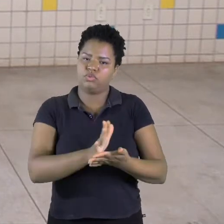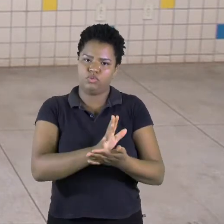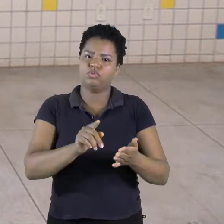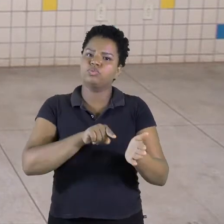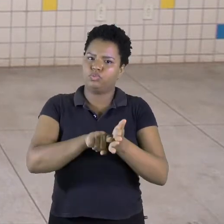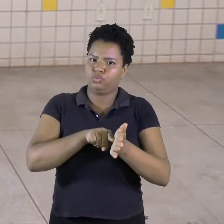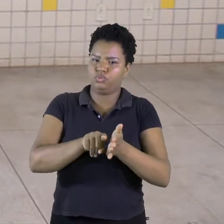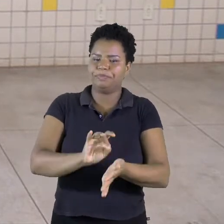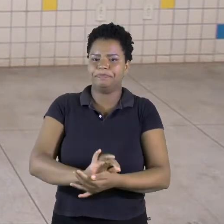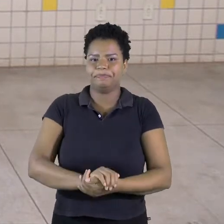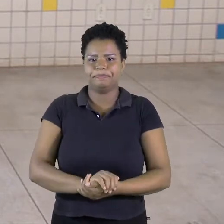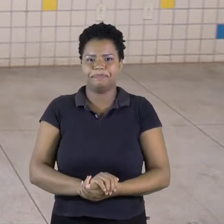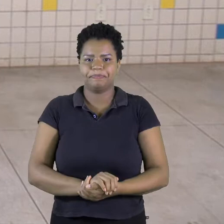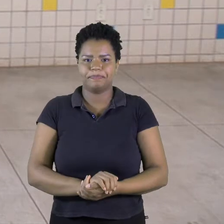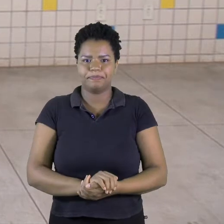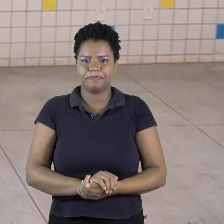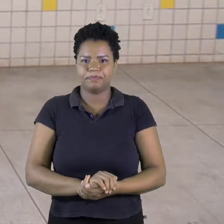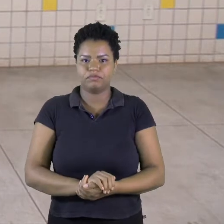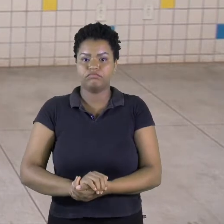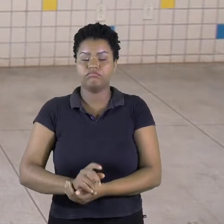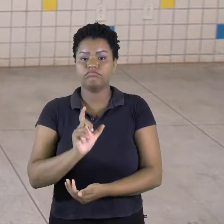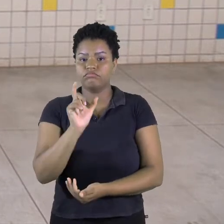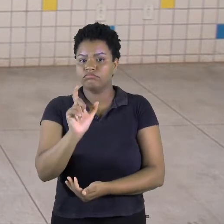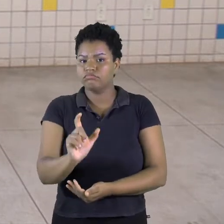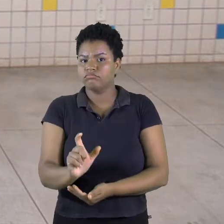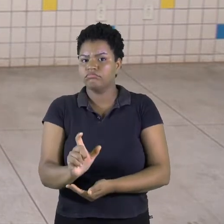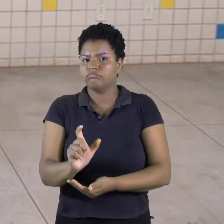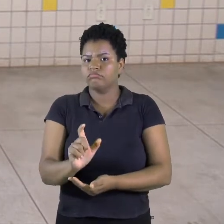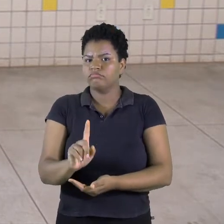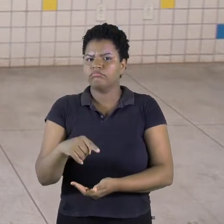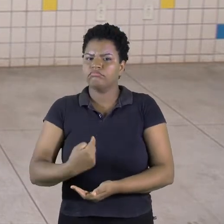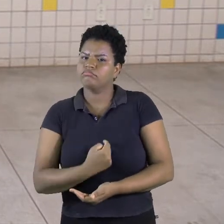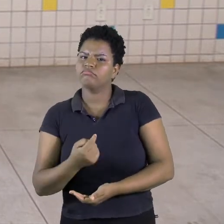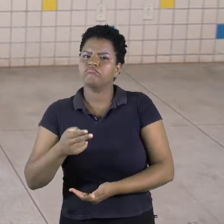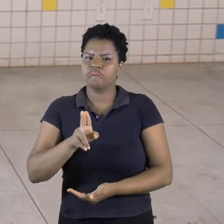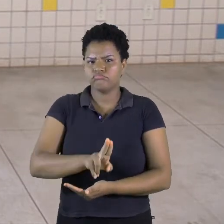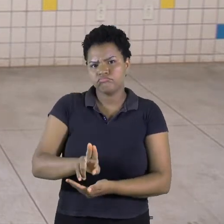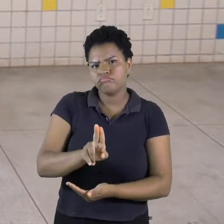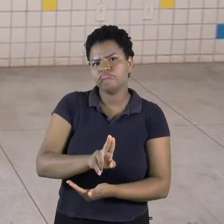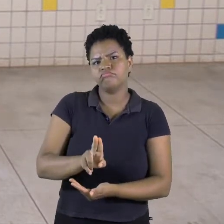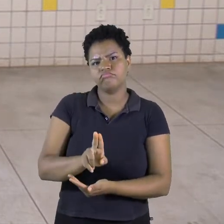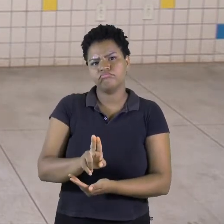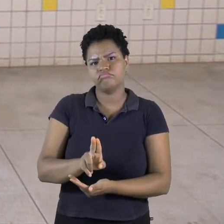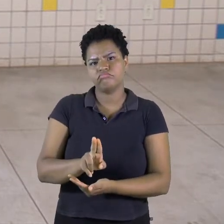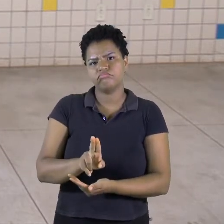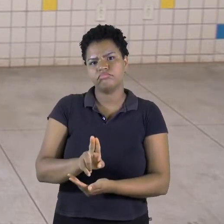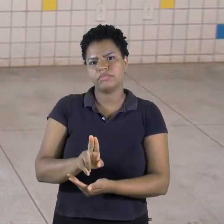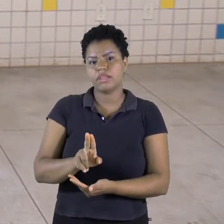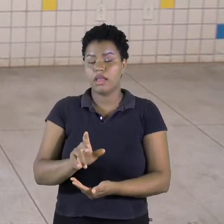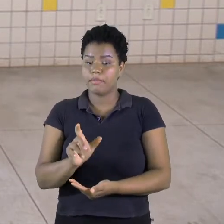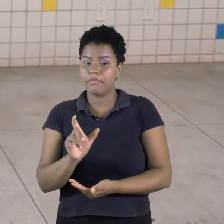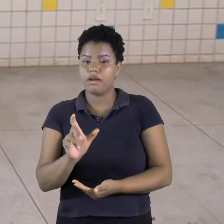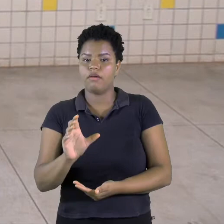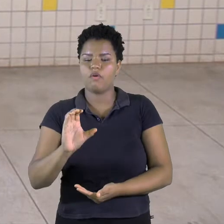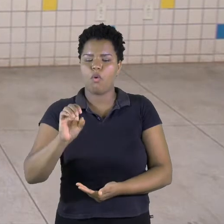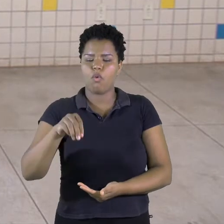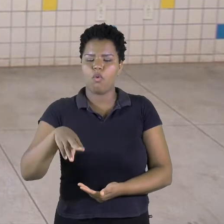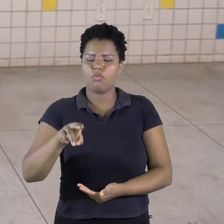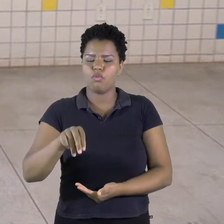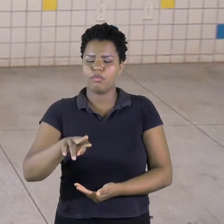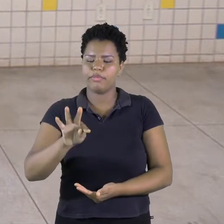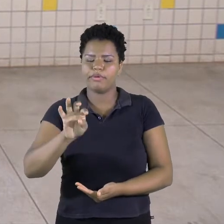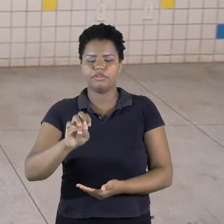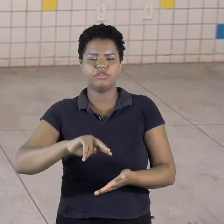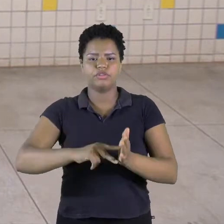questões. Então, as palavras que comumente nós usamos, comumente o quê? Que sempre, no cotidiano, no dia a dia a gente